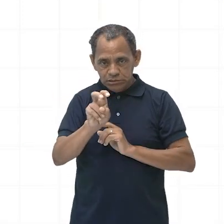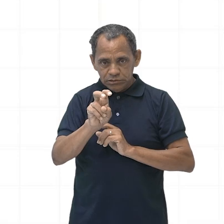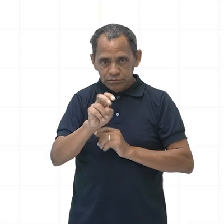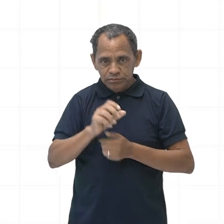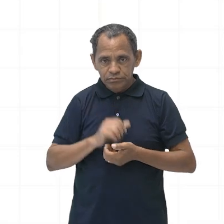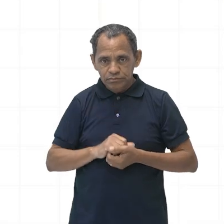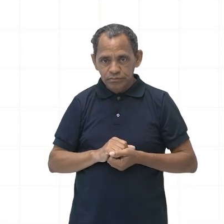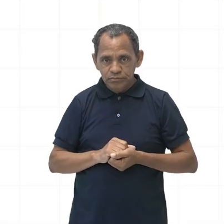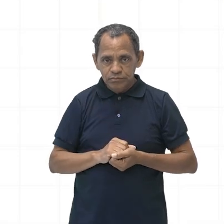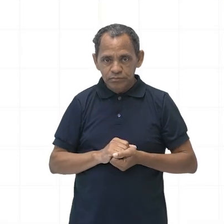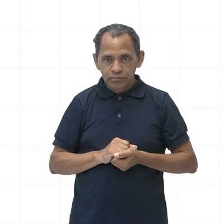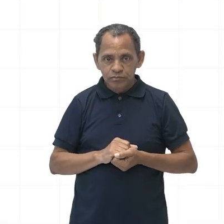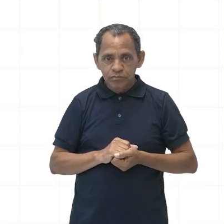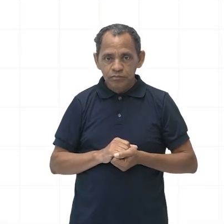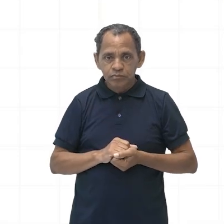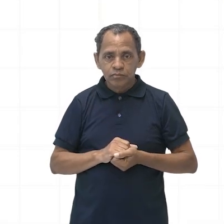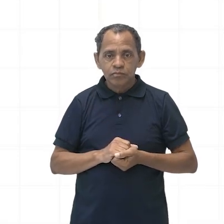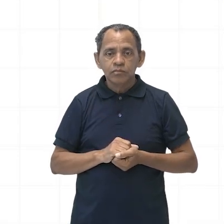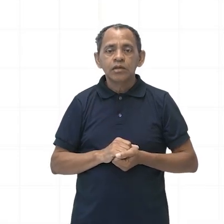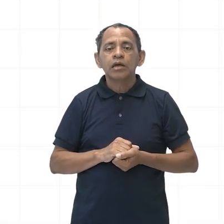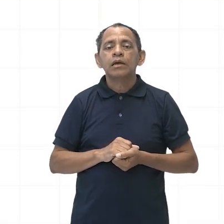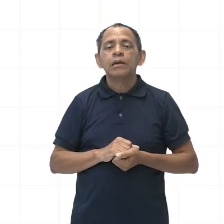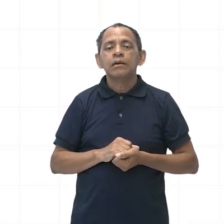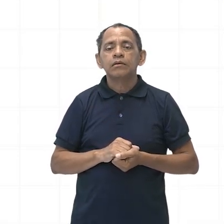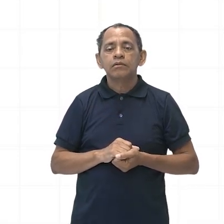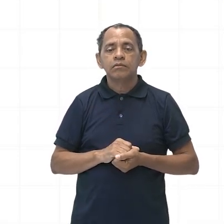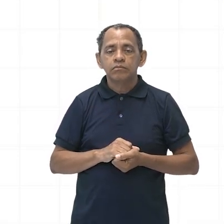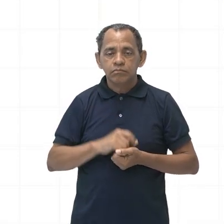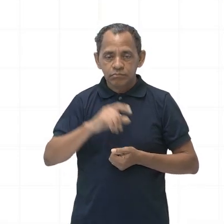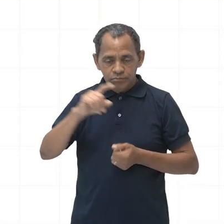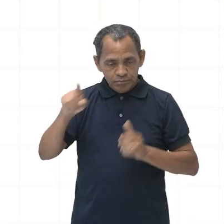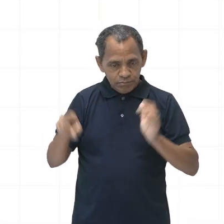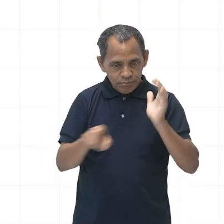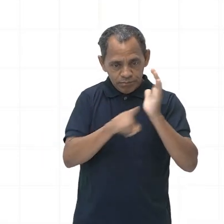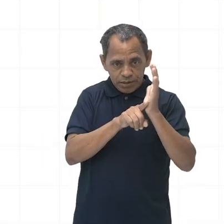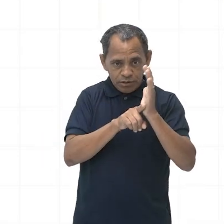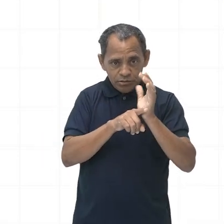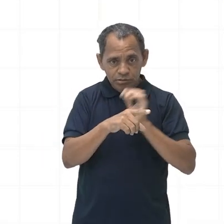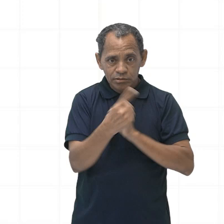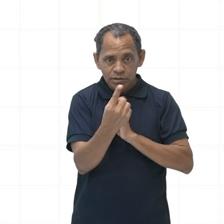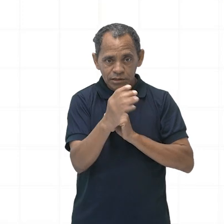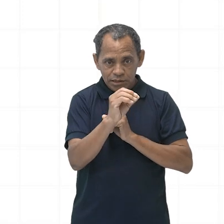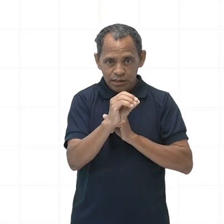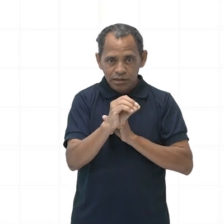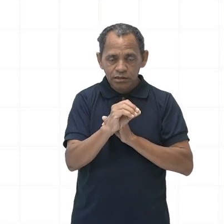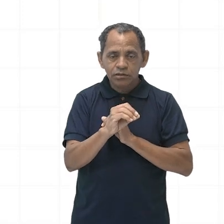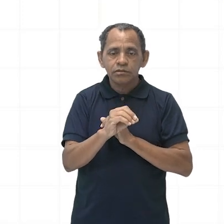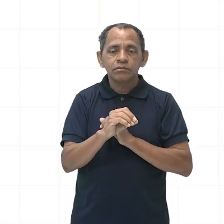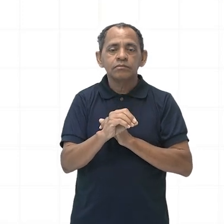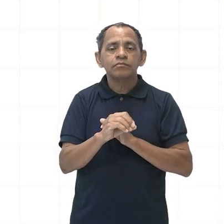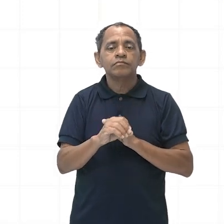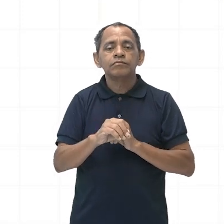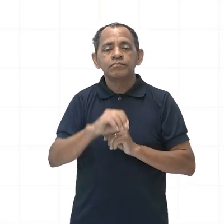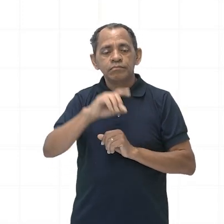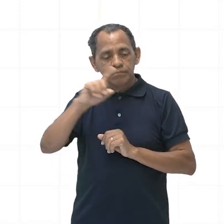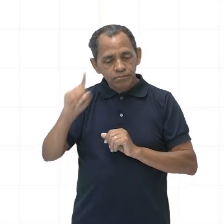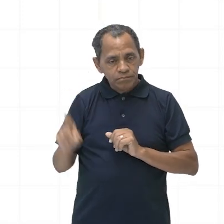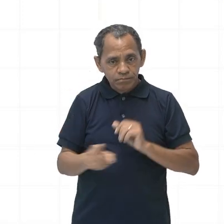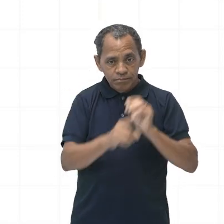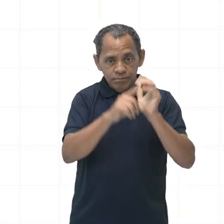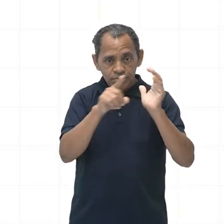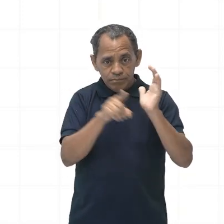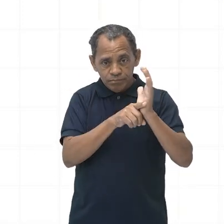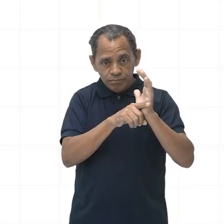correto? Então, tira 5 unidades, menos 10. Tira 5 unidades, menos